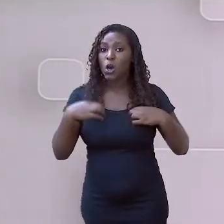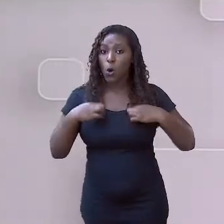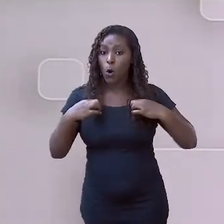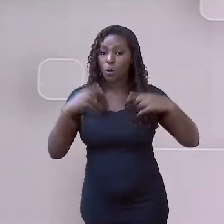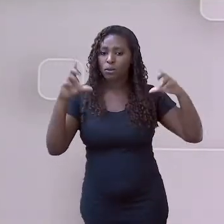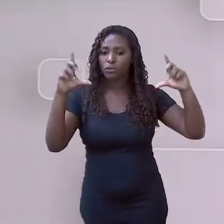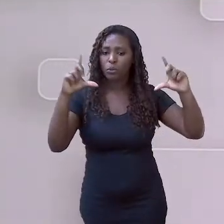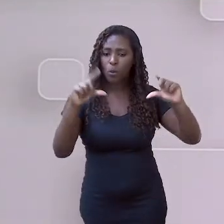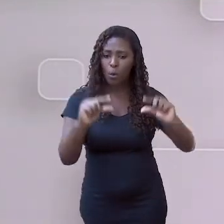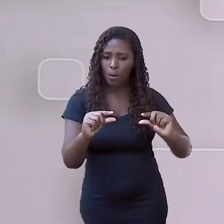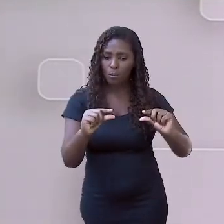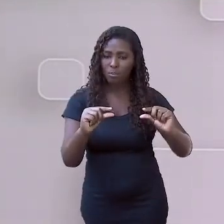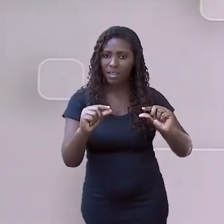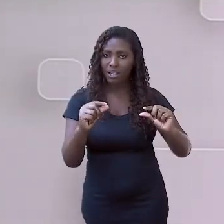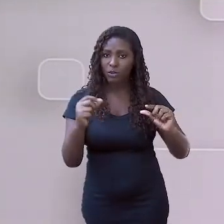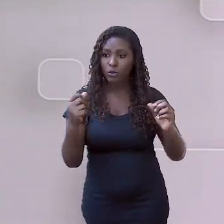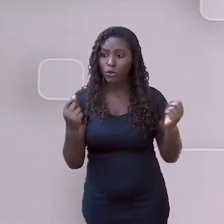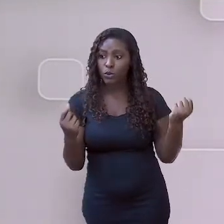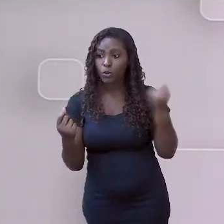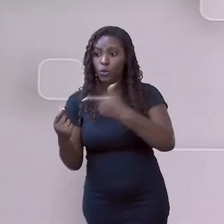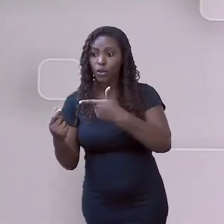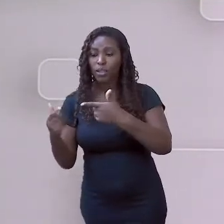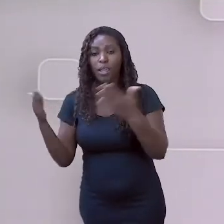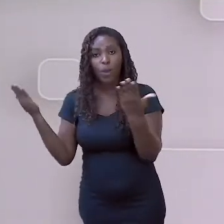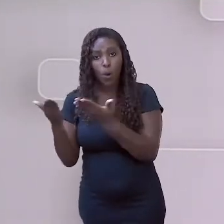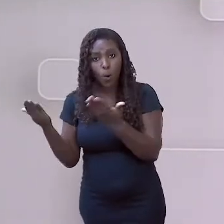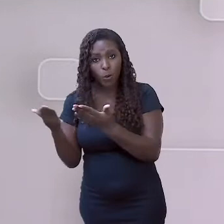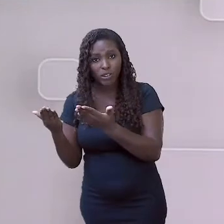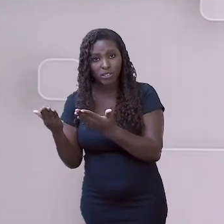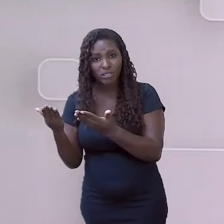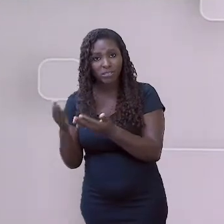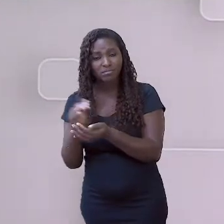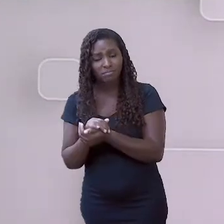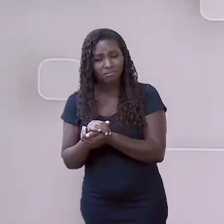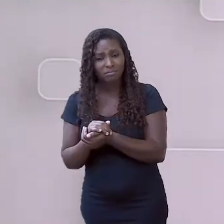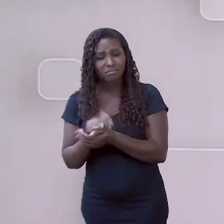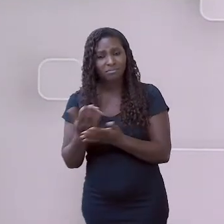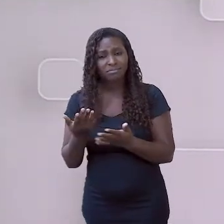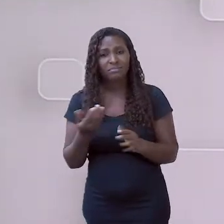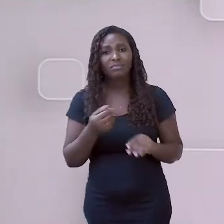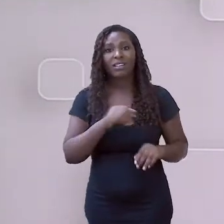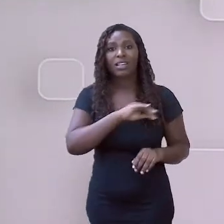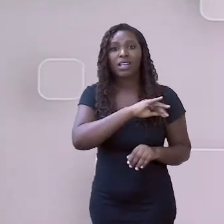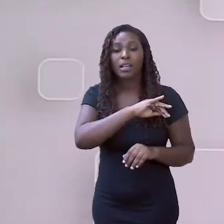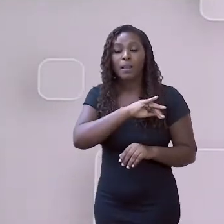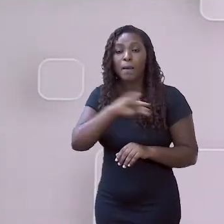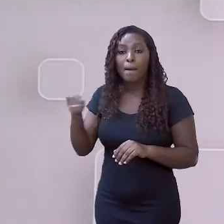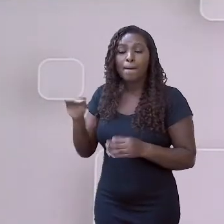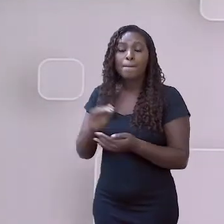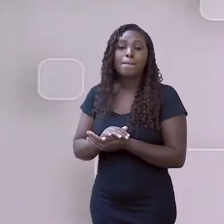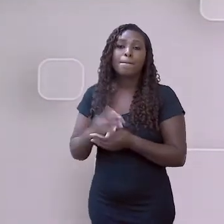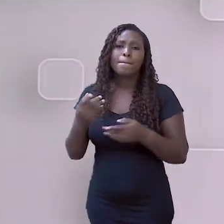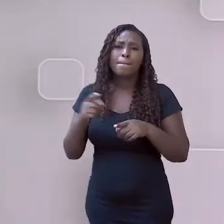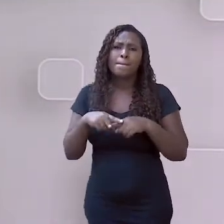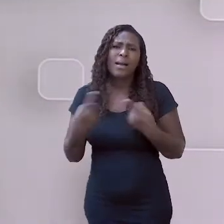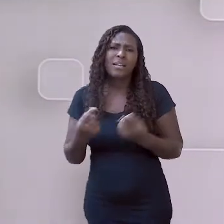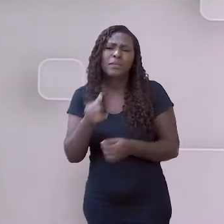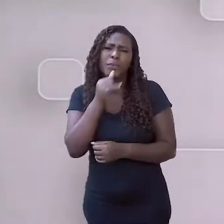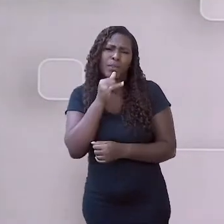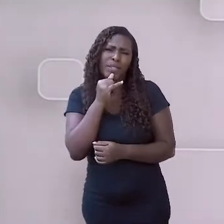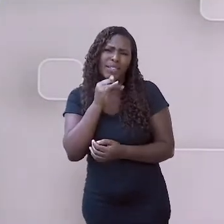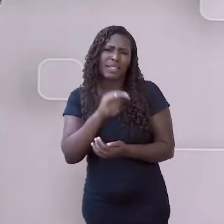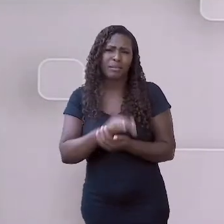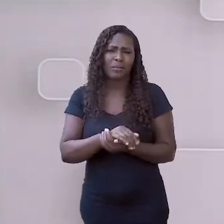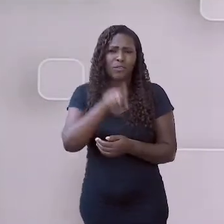consumo. Quantas vezes você chegou da rua com um sapato e viu uma propaganda de